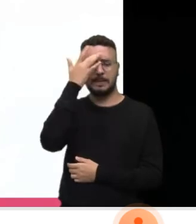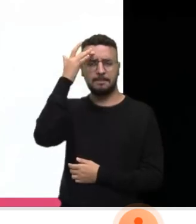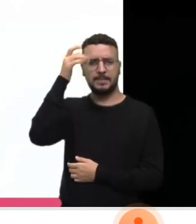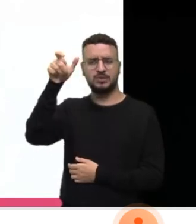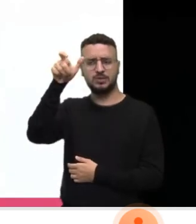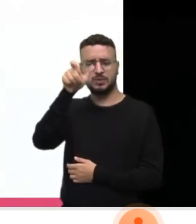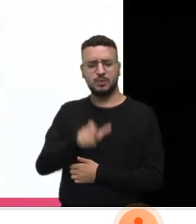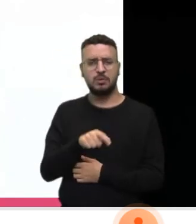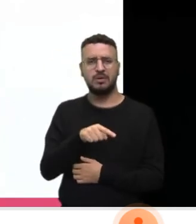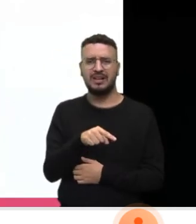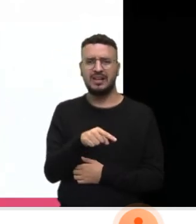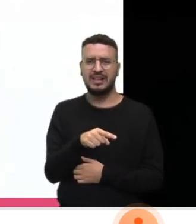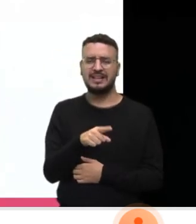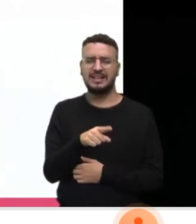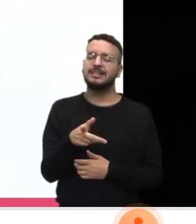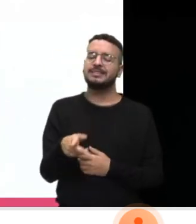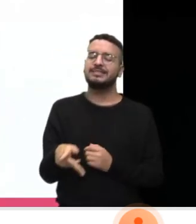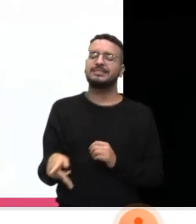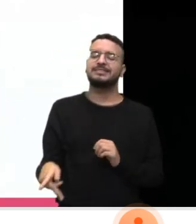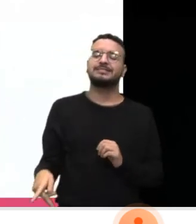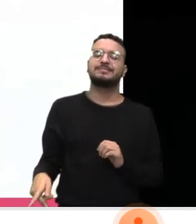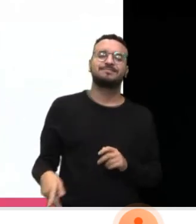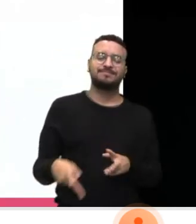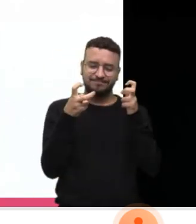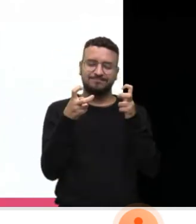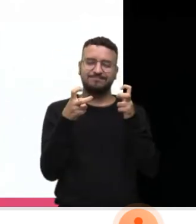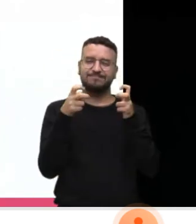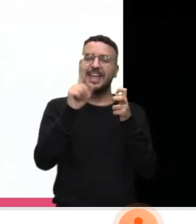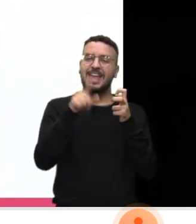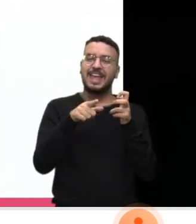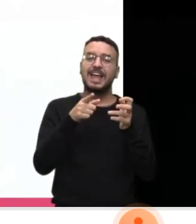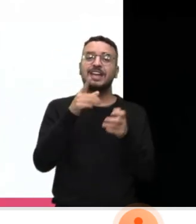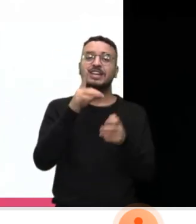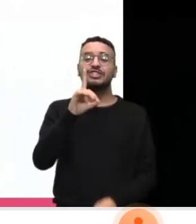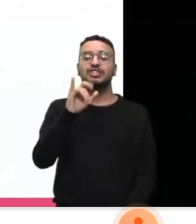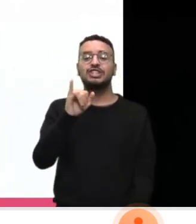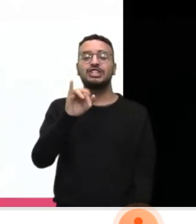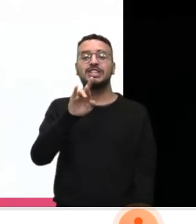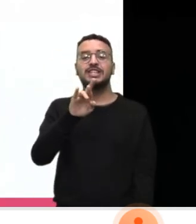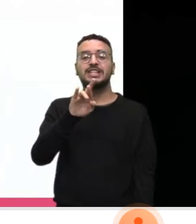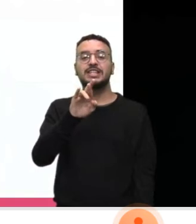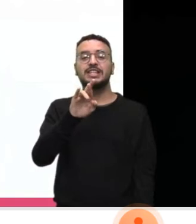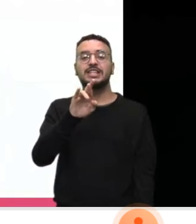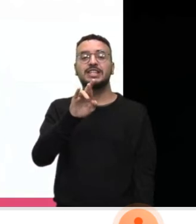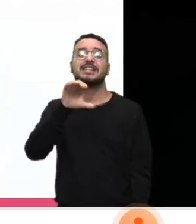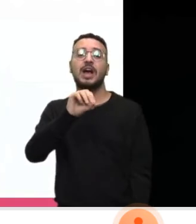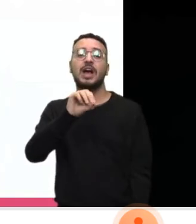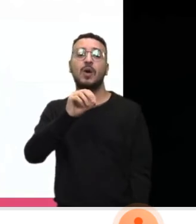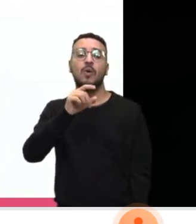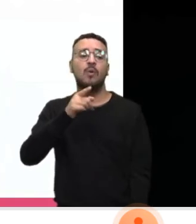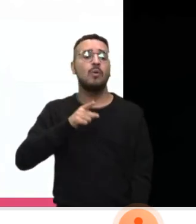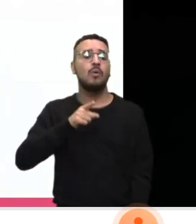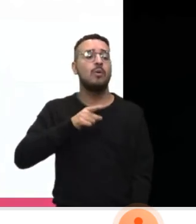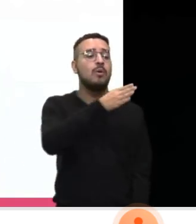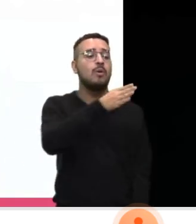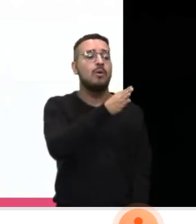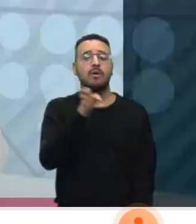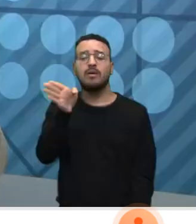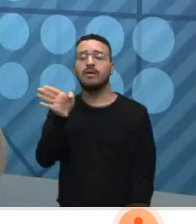identificar que a direção do seu sinal estava errada porque ela não utilizou o verbo com concordância.